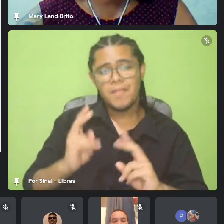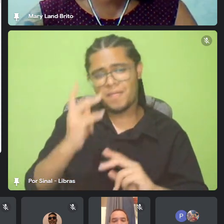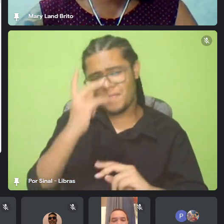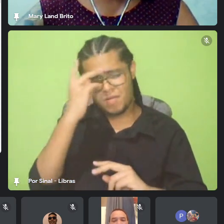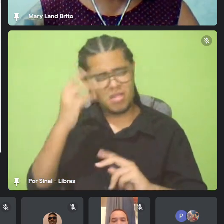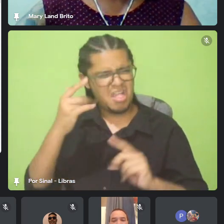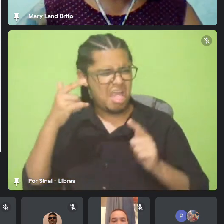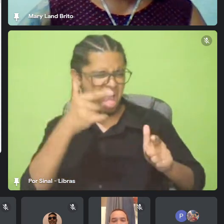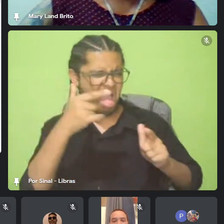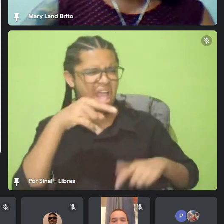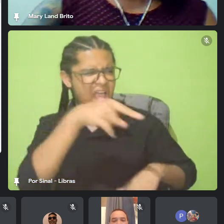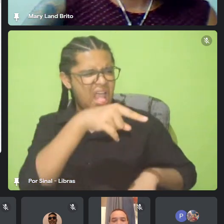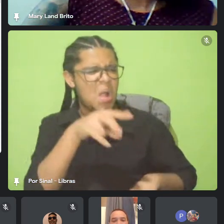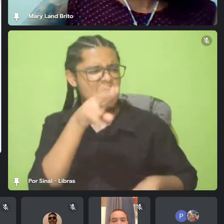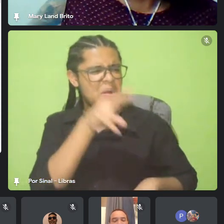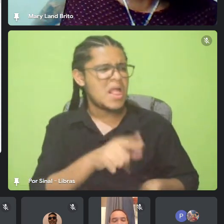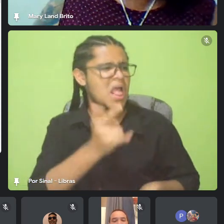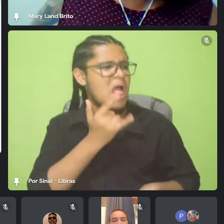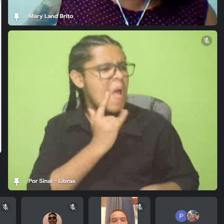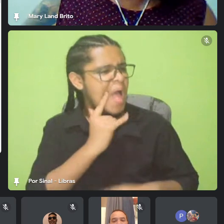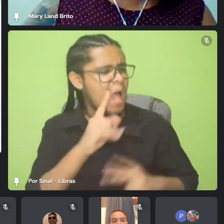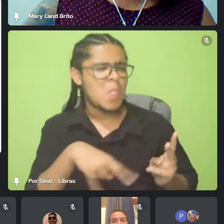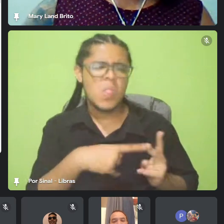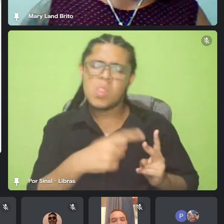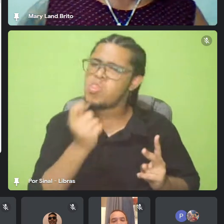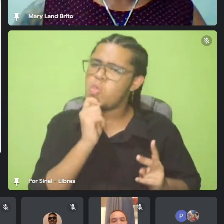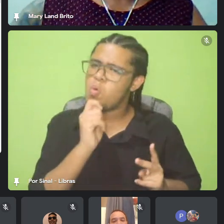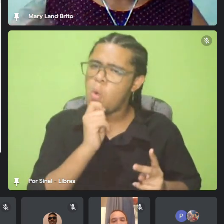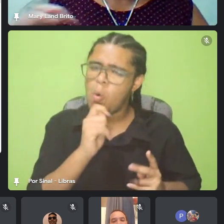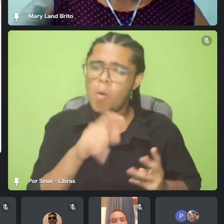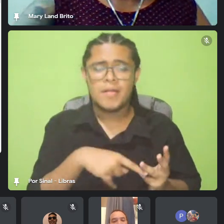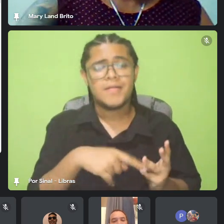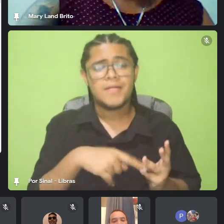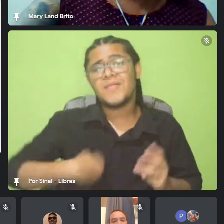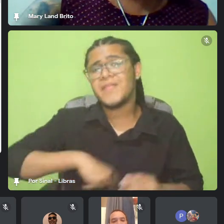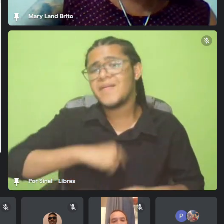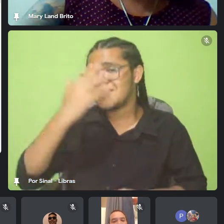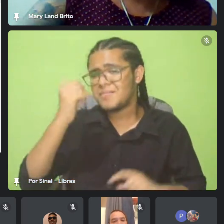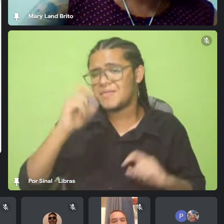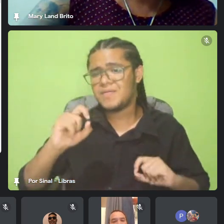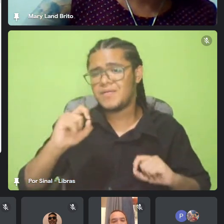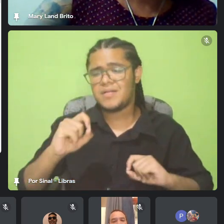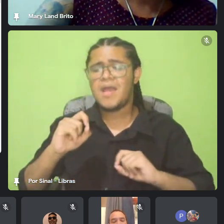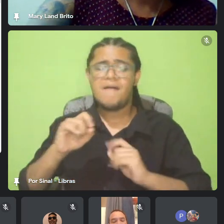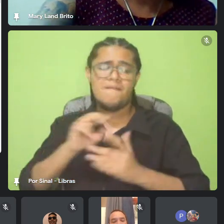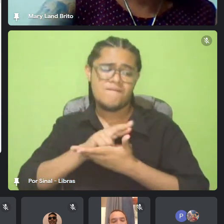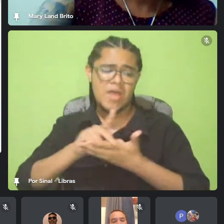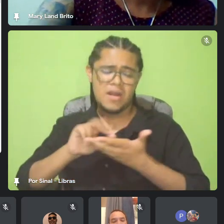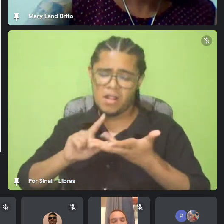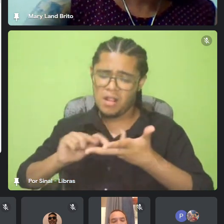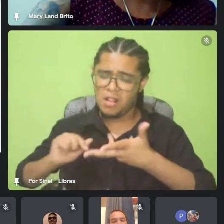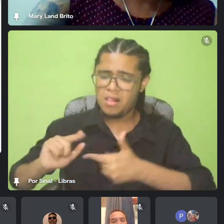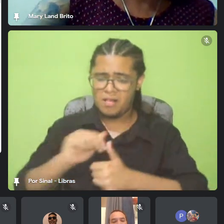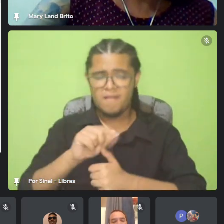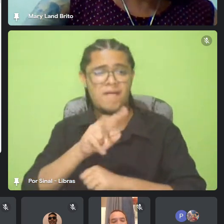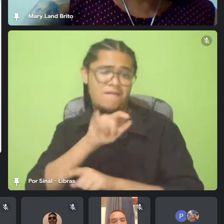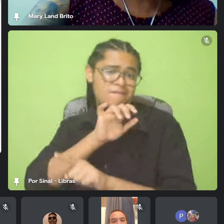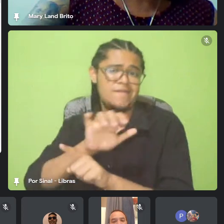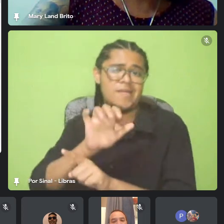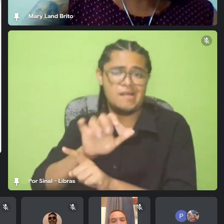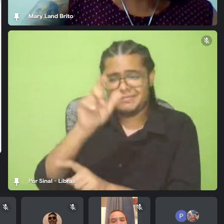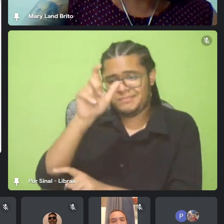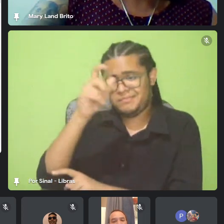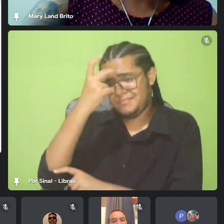que são vários fatores, inclusive fatores históricos, que não são as para as ruas. E aí, Mariland, dizer que nós temos no